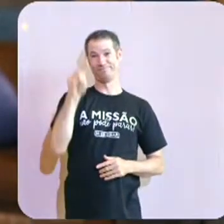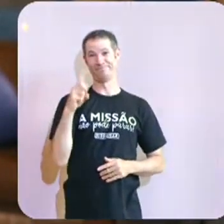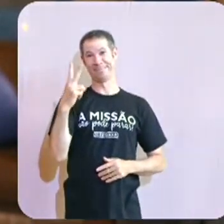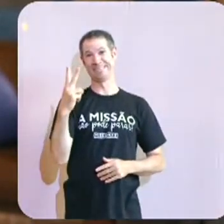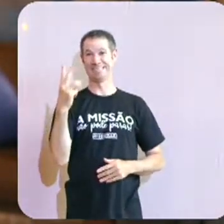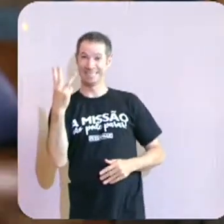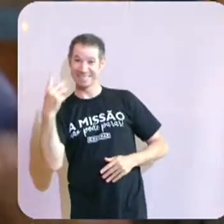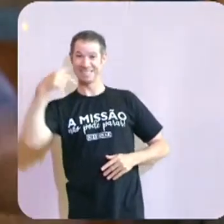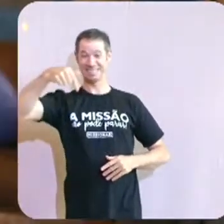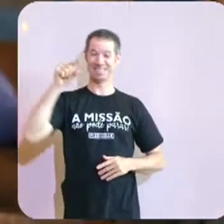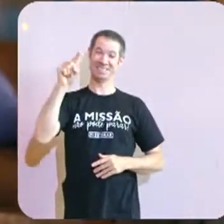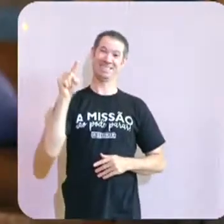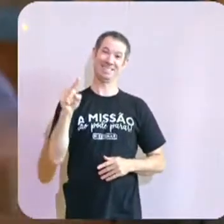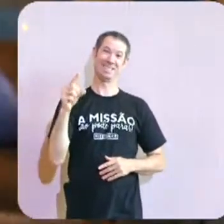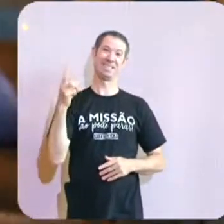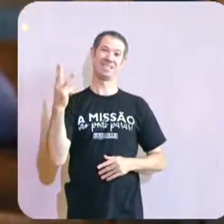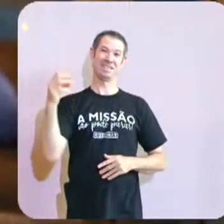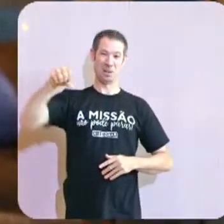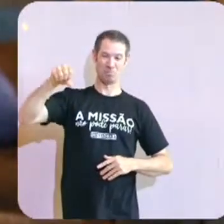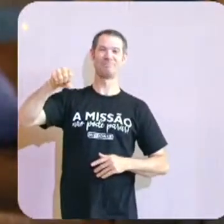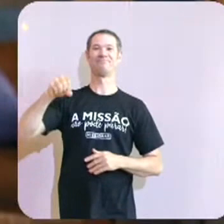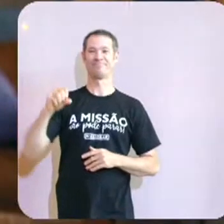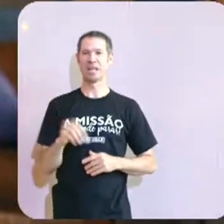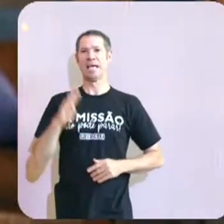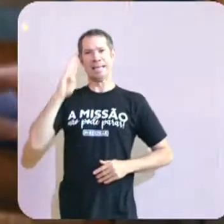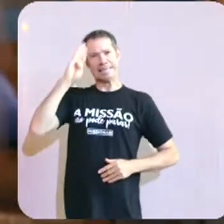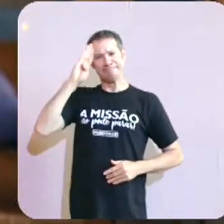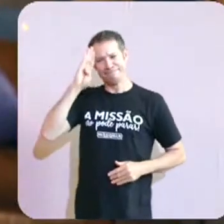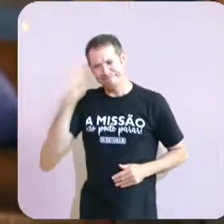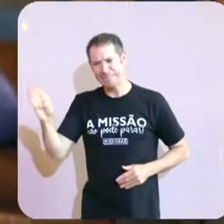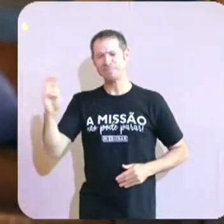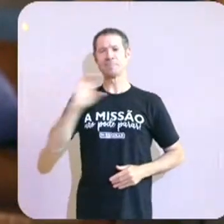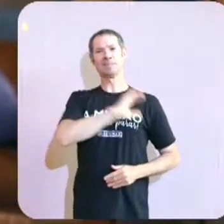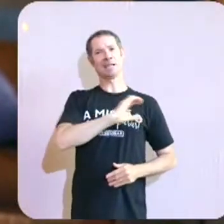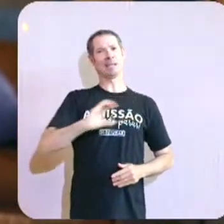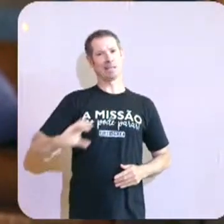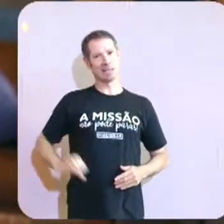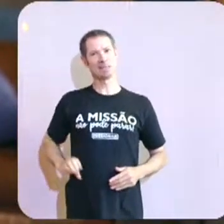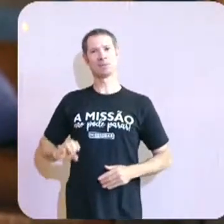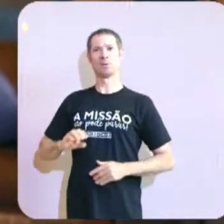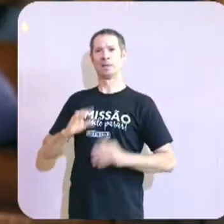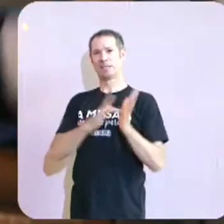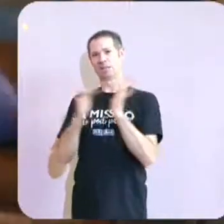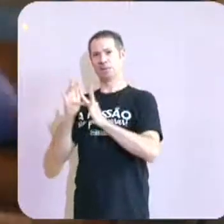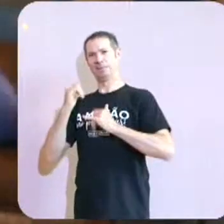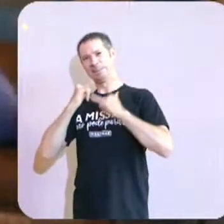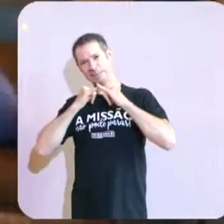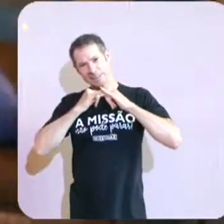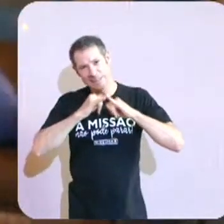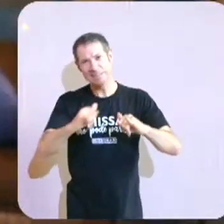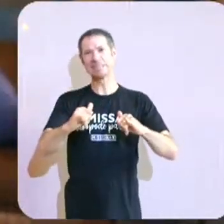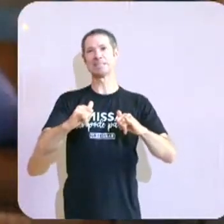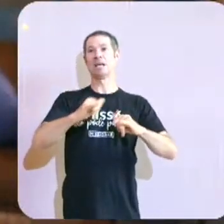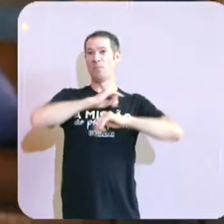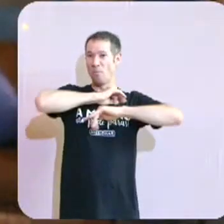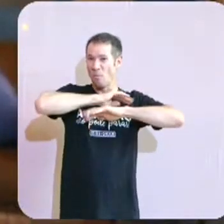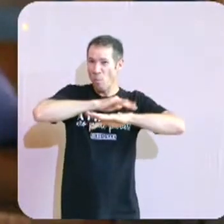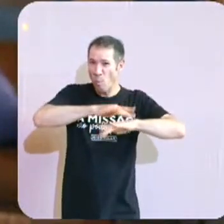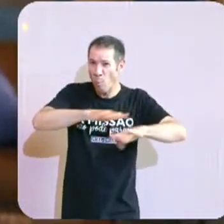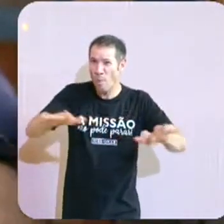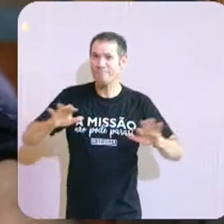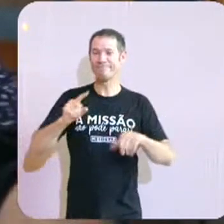39. Esse é o evangelho verdadeiro, cristocêntrico, que Jesus disse que seria espalhado no tempo do